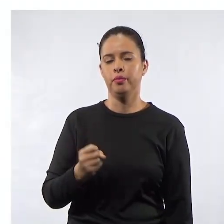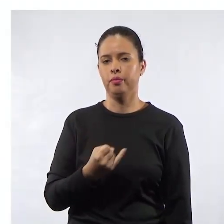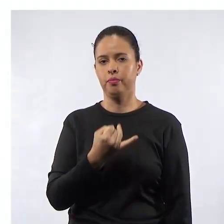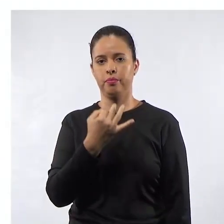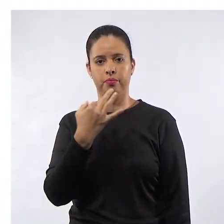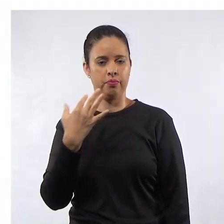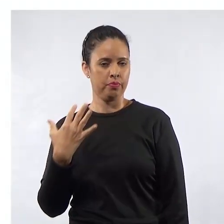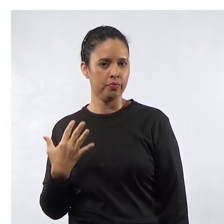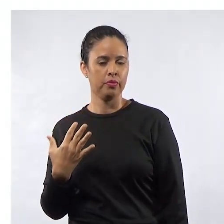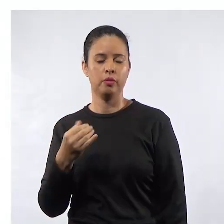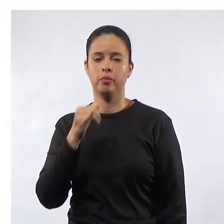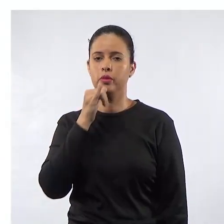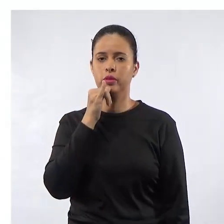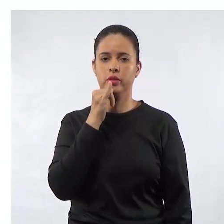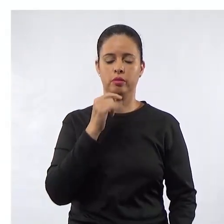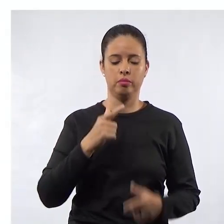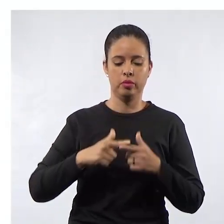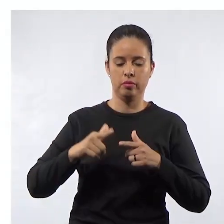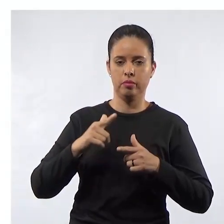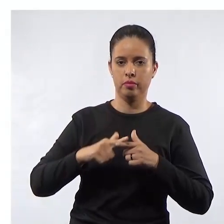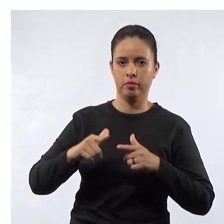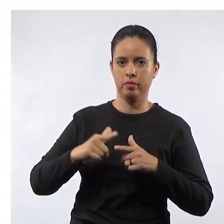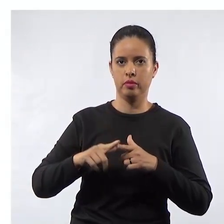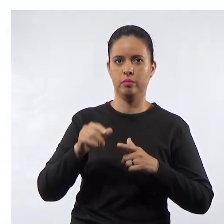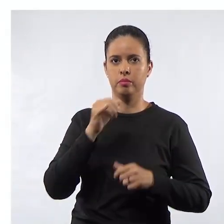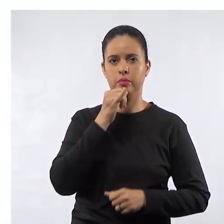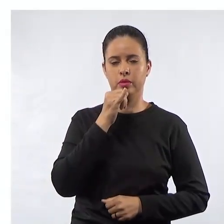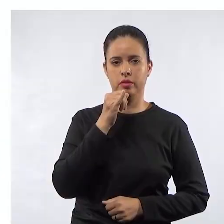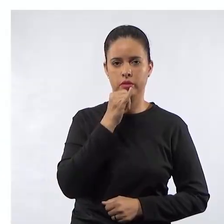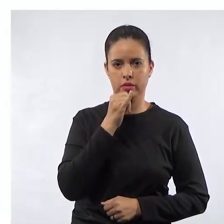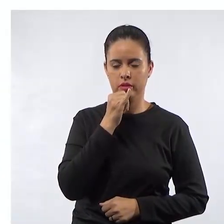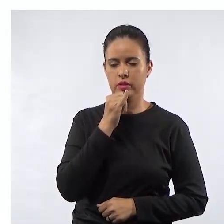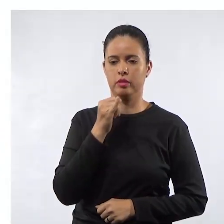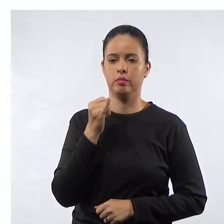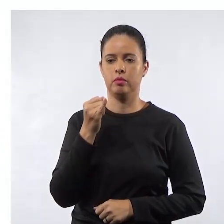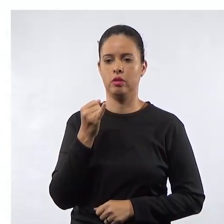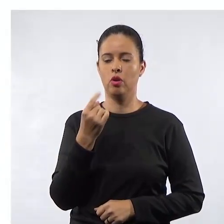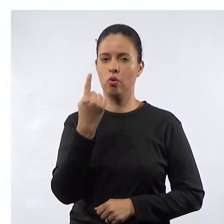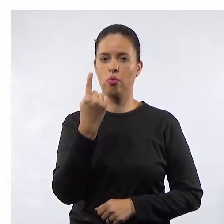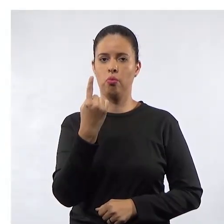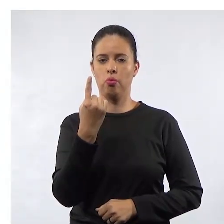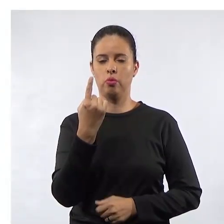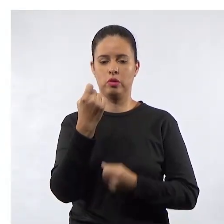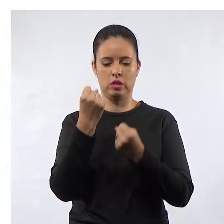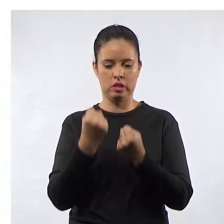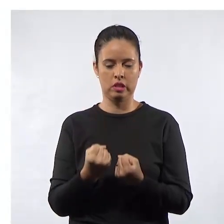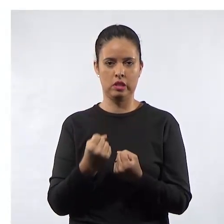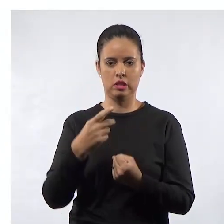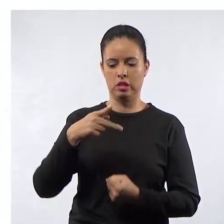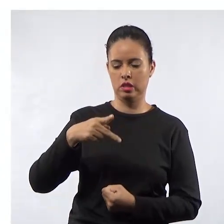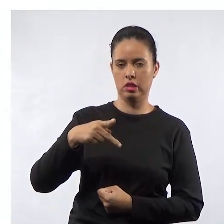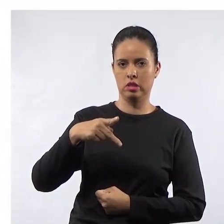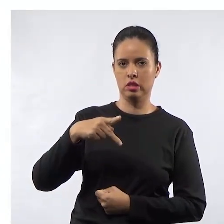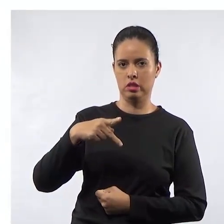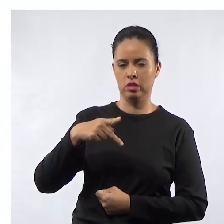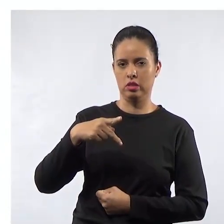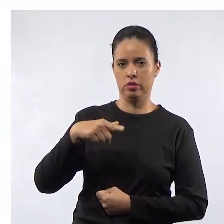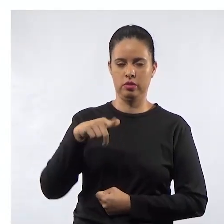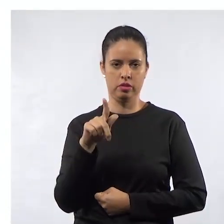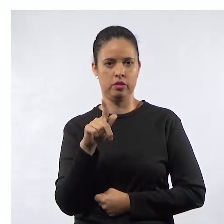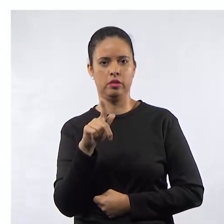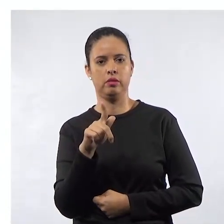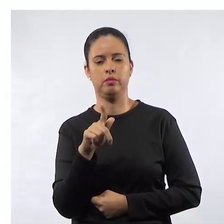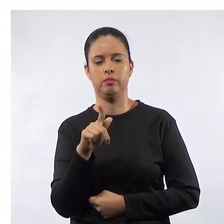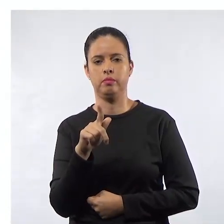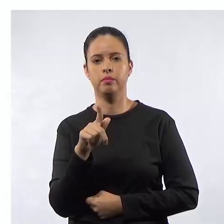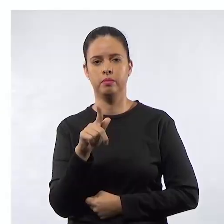na quantidade, tá falando, por exemplo, que tem 1 quilo, mas não tem, só tem 900 gramas. Aí é um vício, né, pela quantidade. Quando